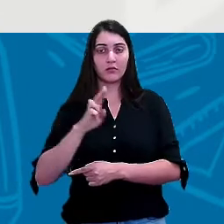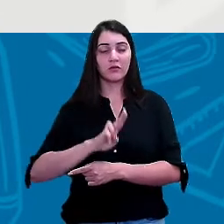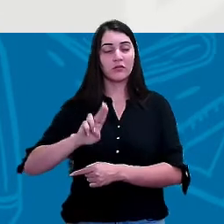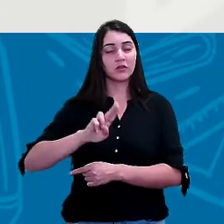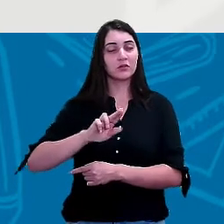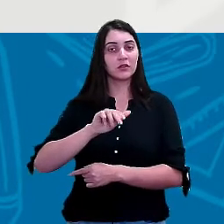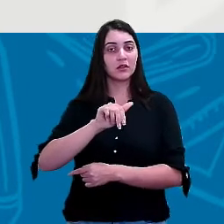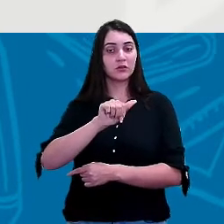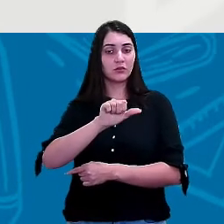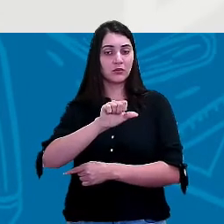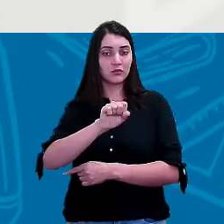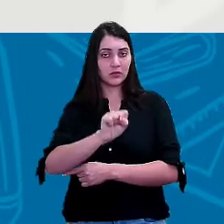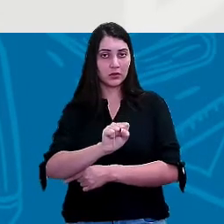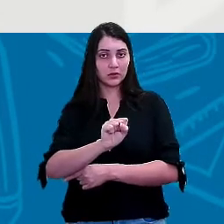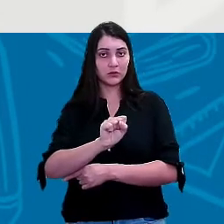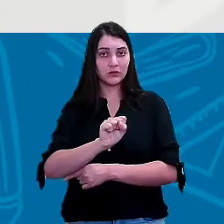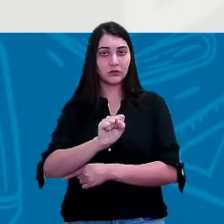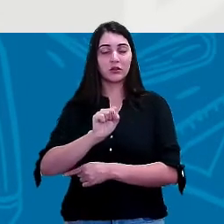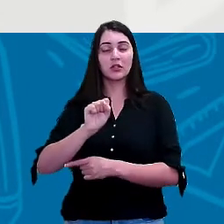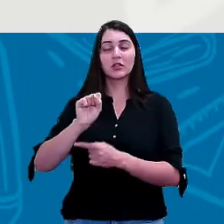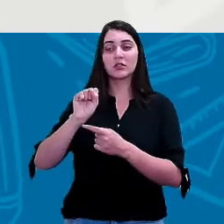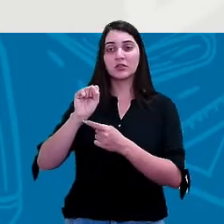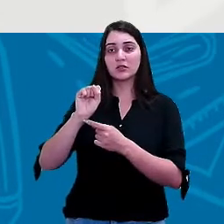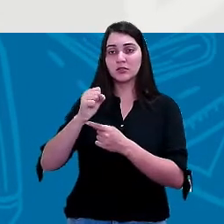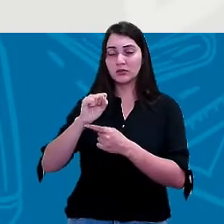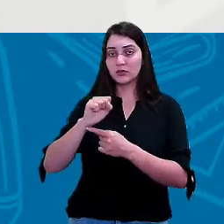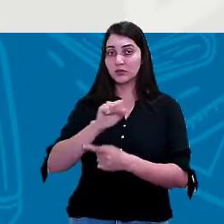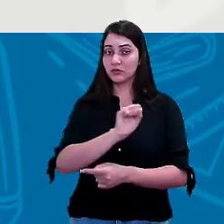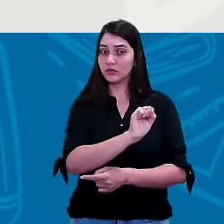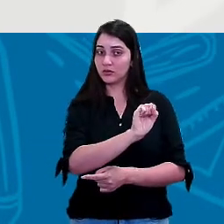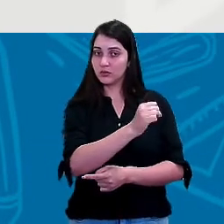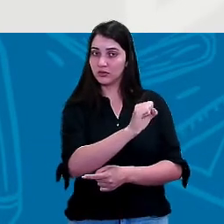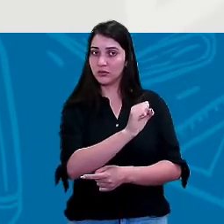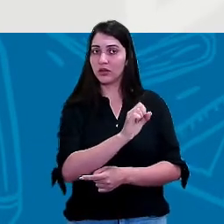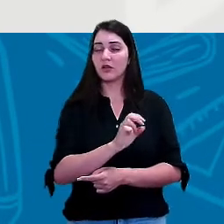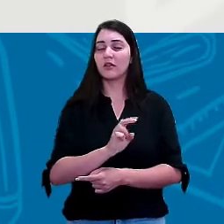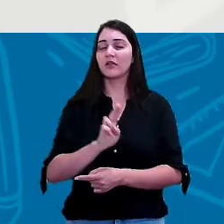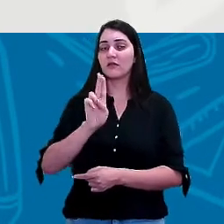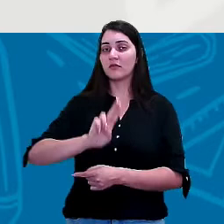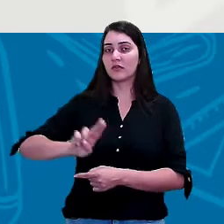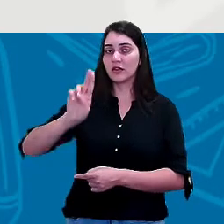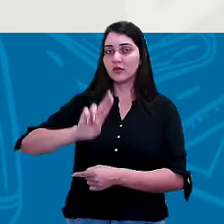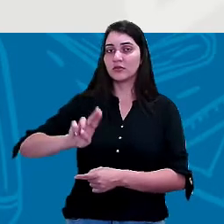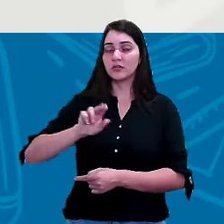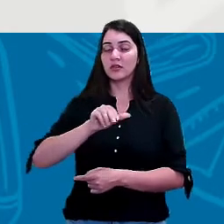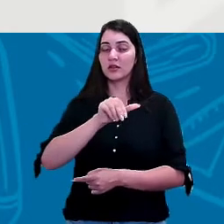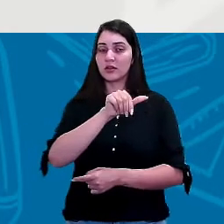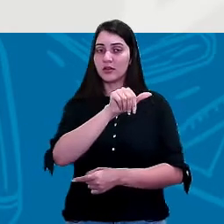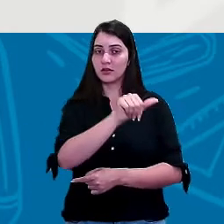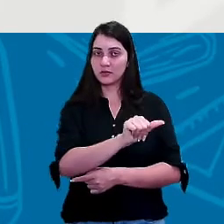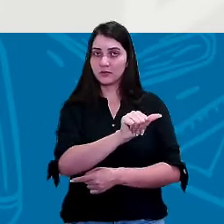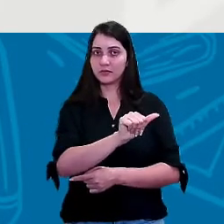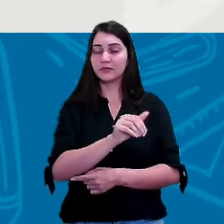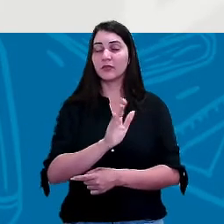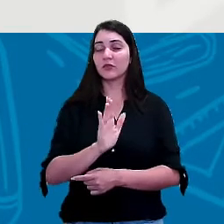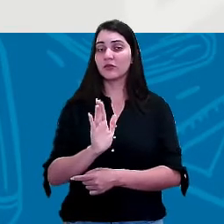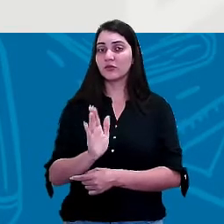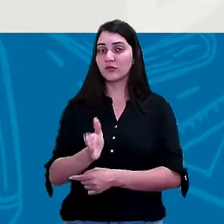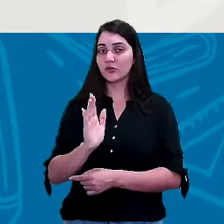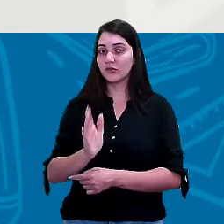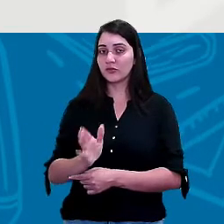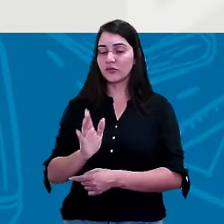o substantivo ele está no singular, então, consequentemente, eu uso o a. Já para o